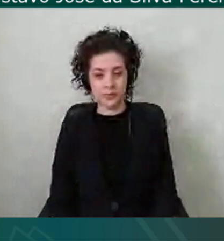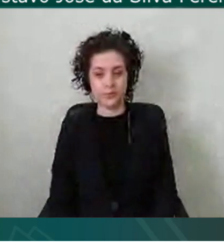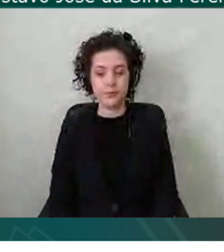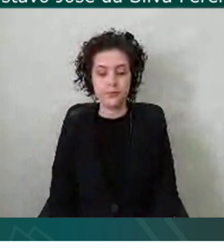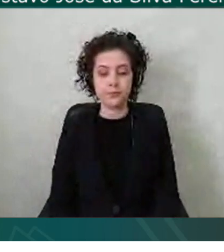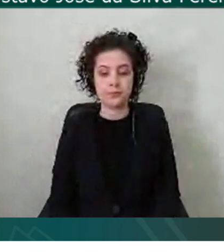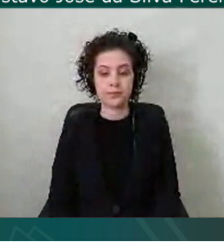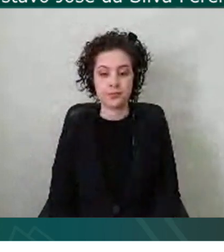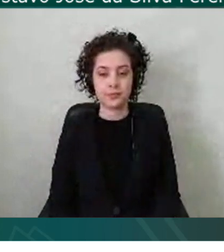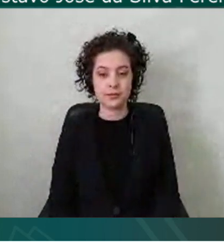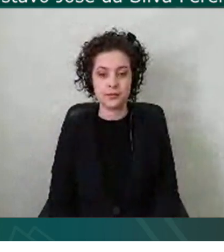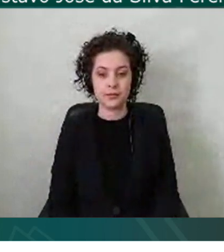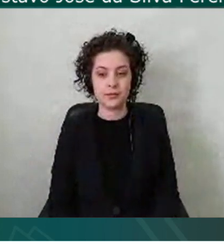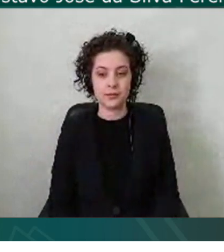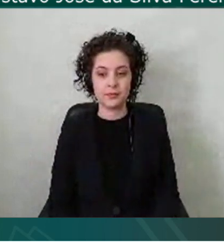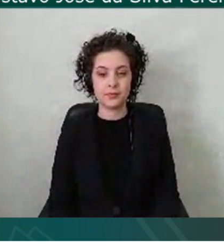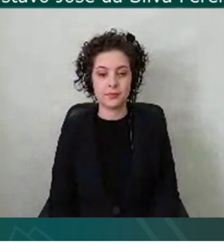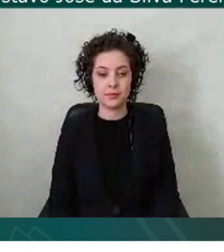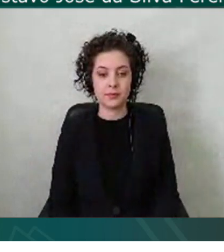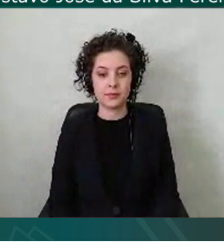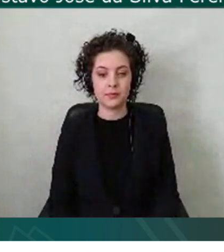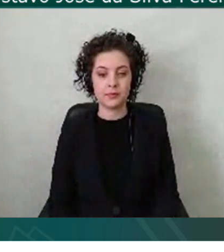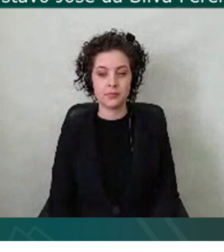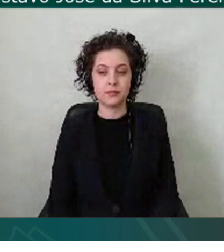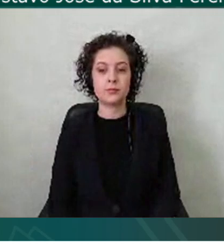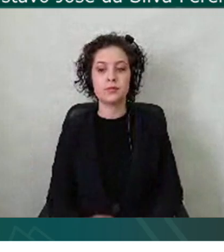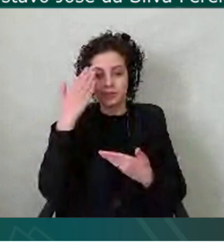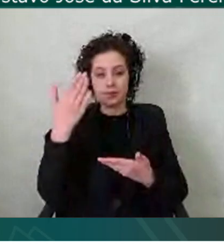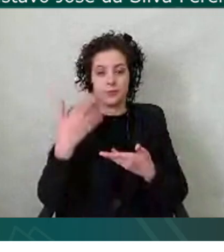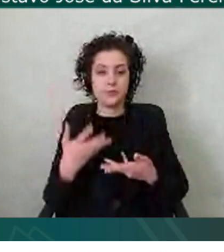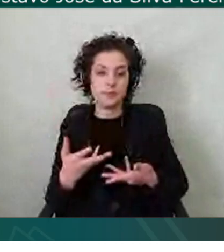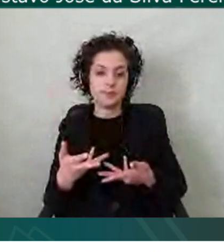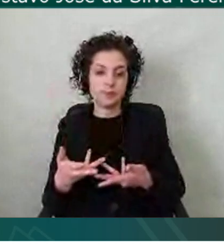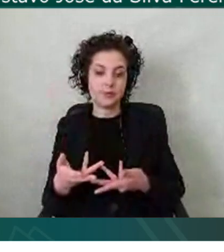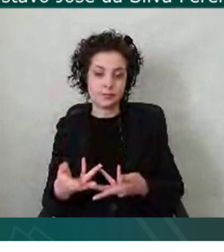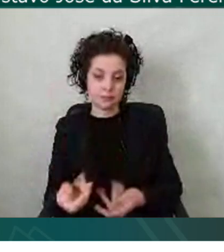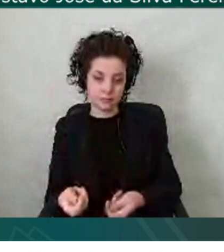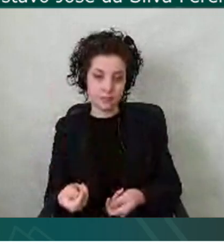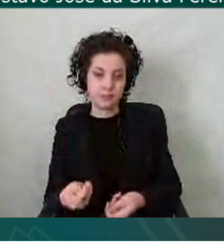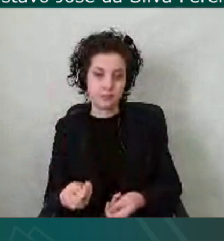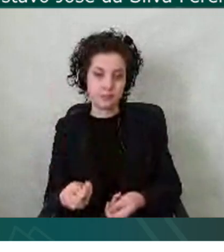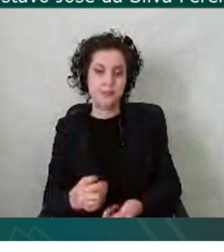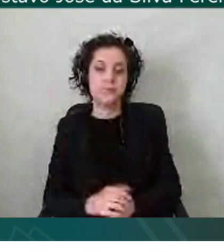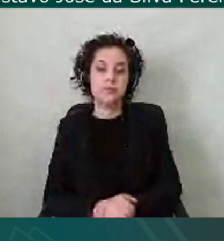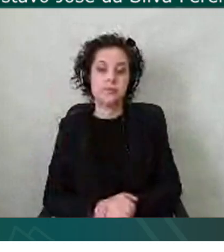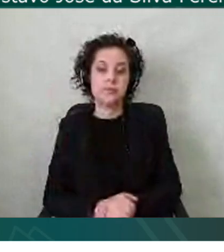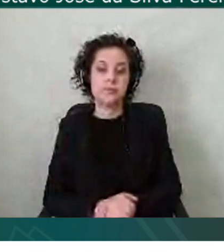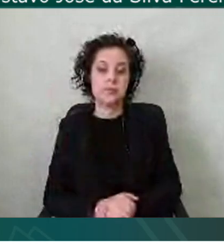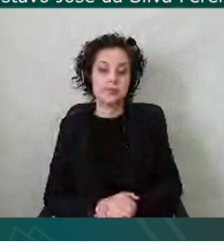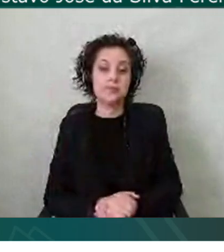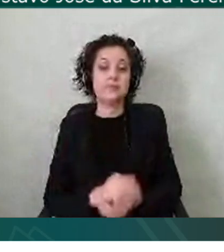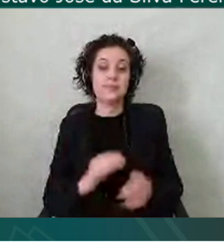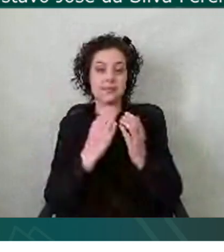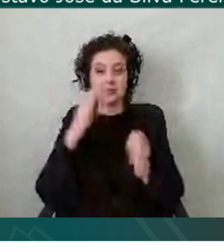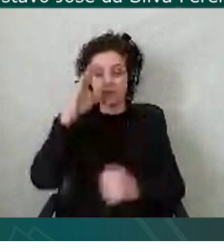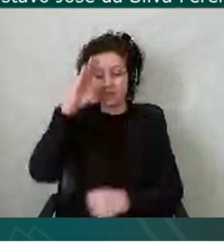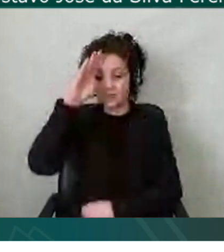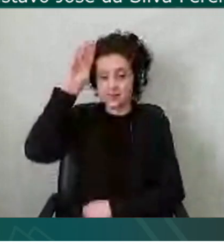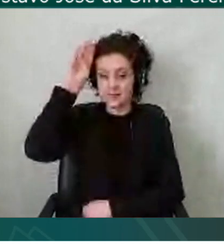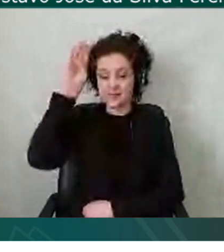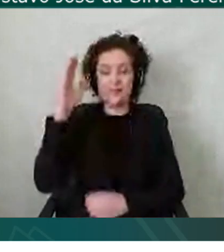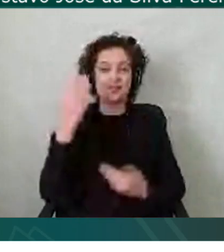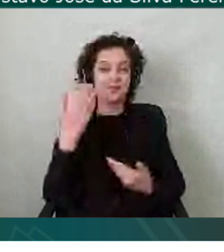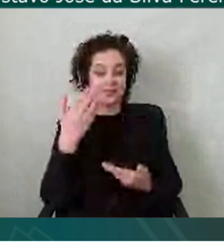e gostaria de agradecer o convite de participar no congresso acadêmico, o que é uma verdadeira honra para